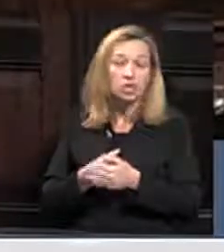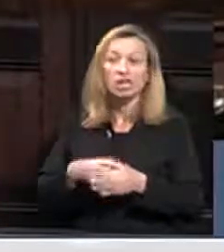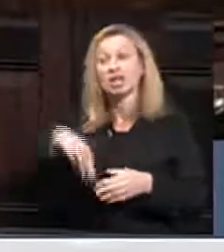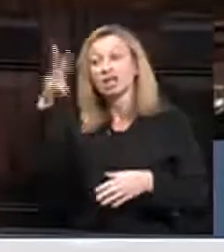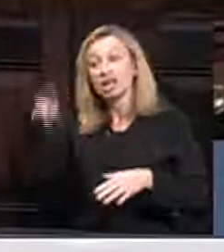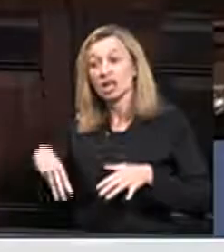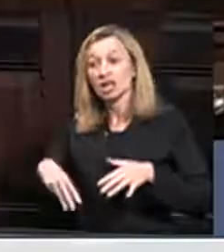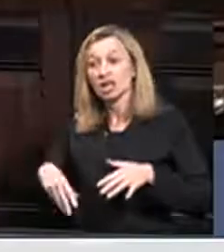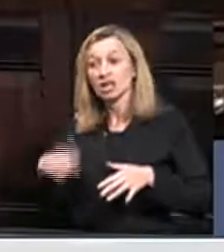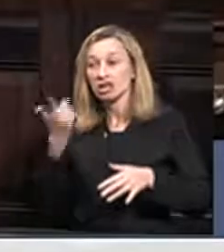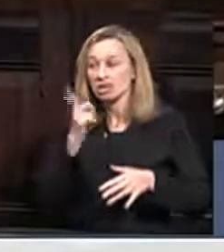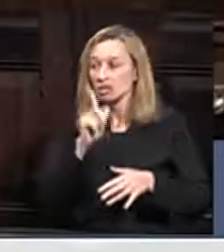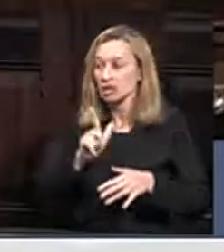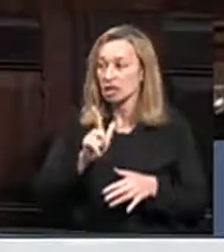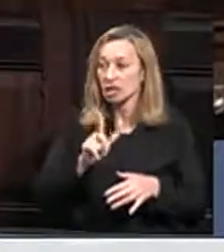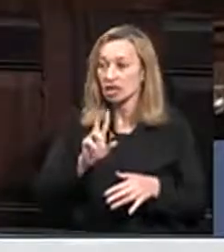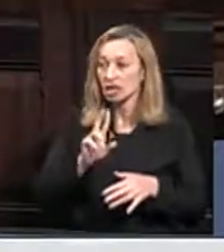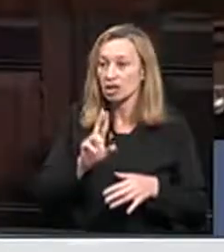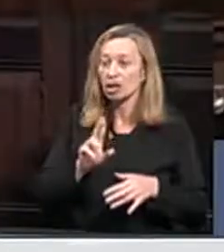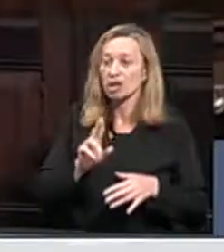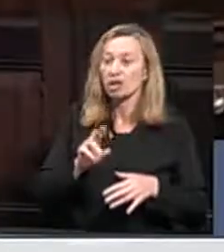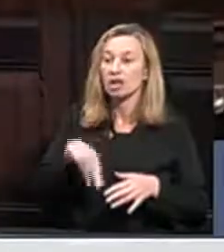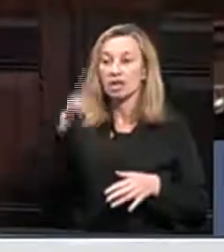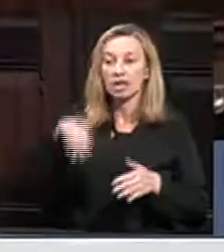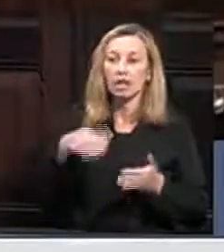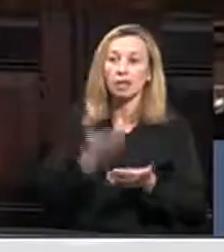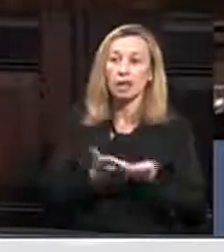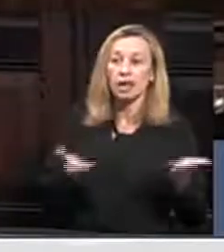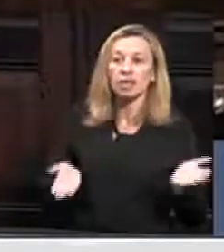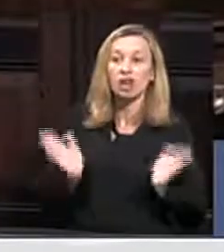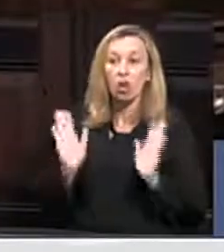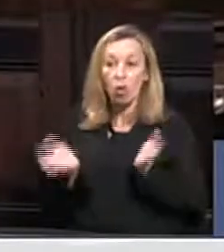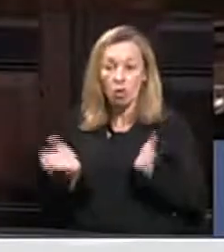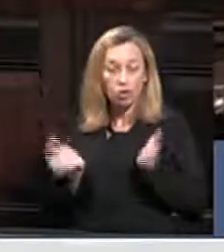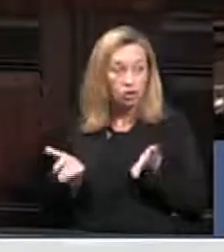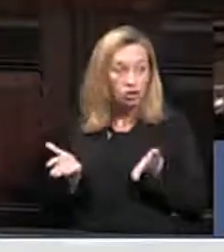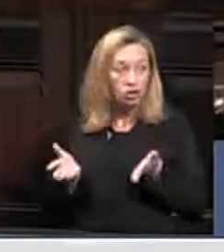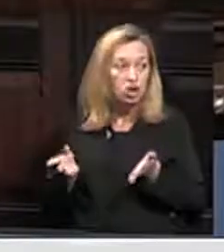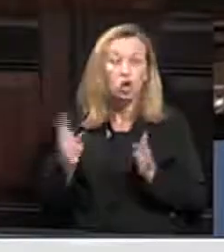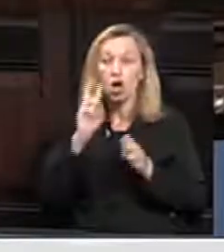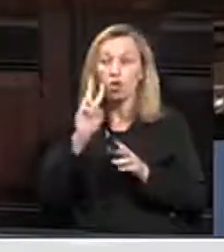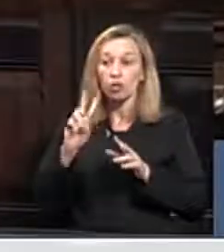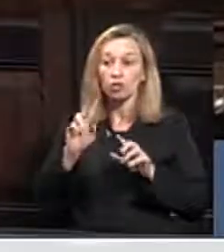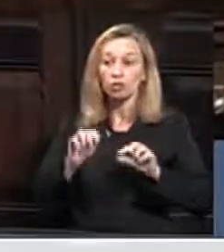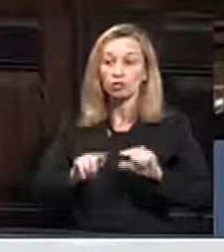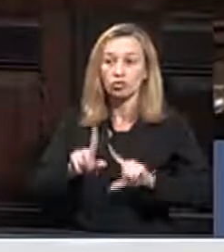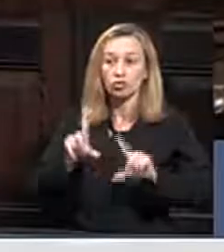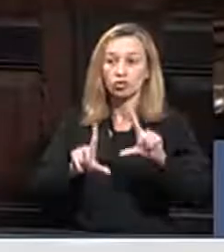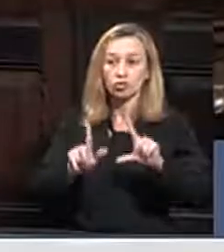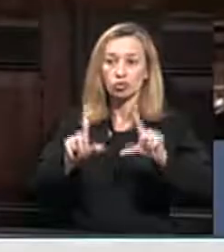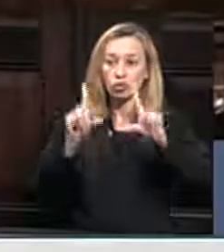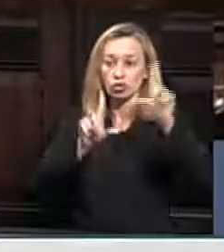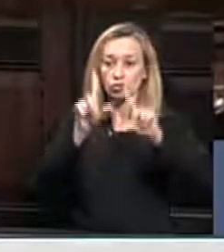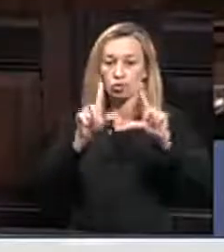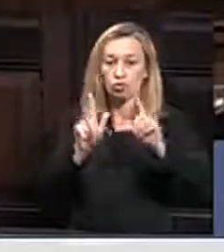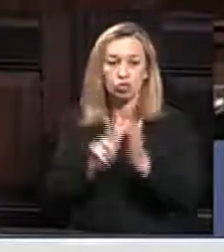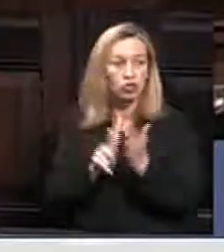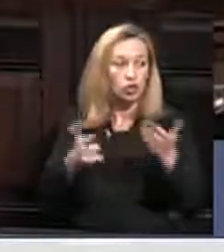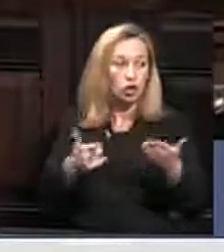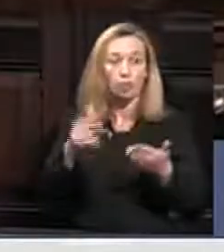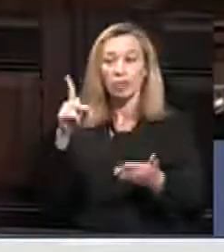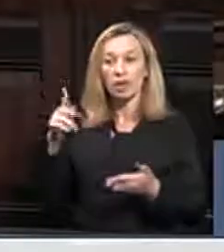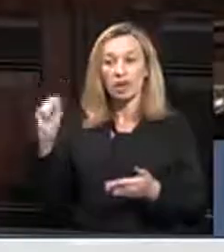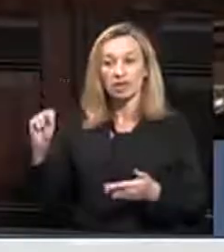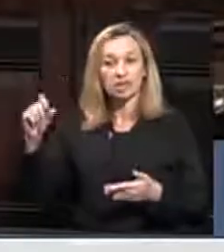quem perca. Mas há muito tempo, hoje mesmo lia nos jornais, que o PSL